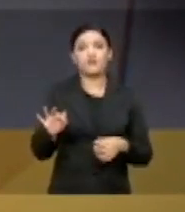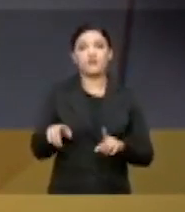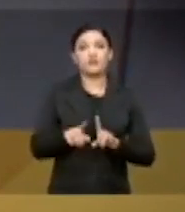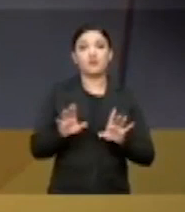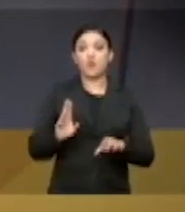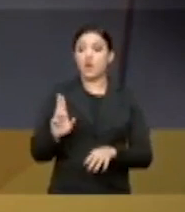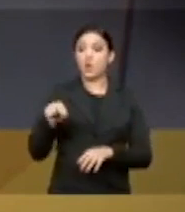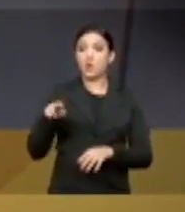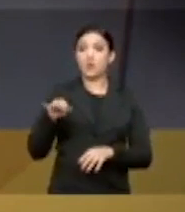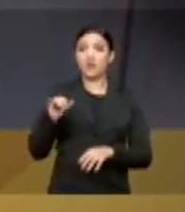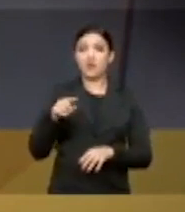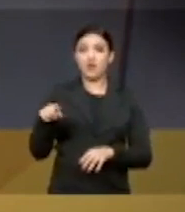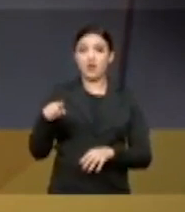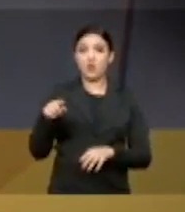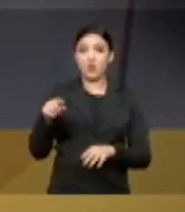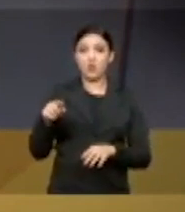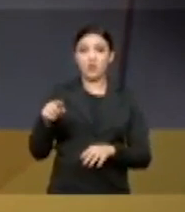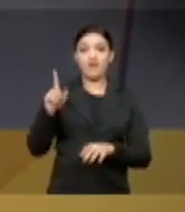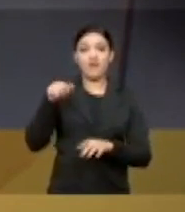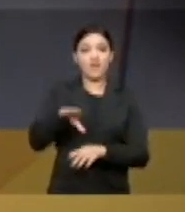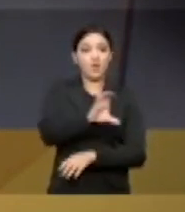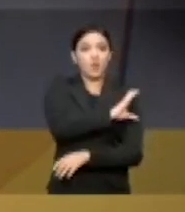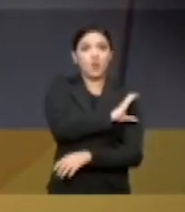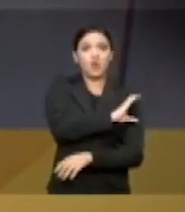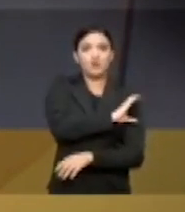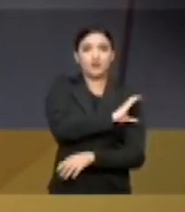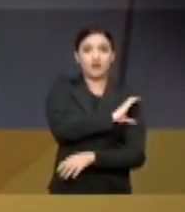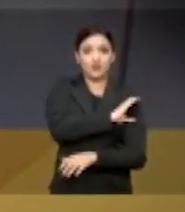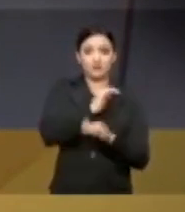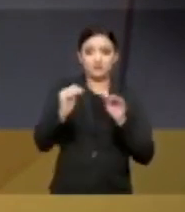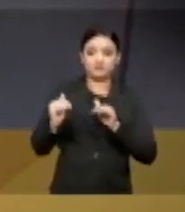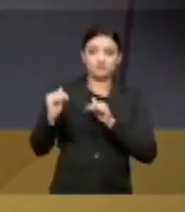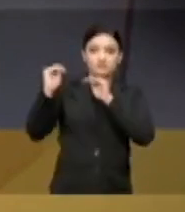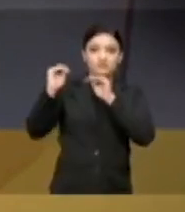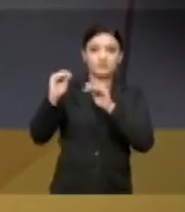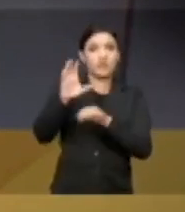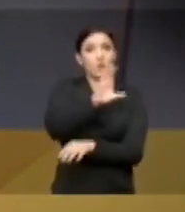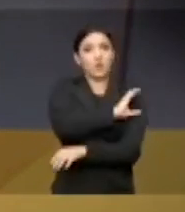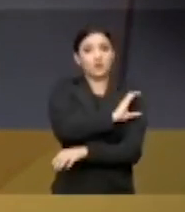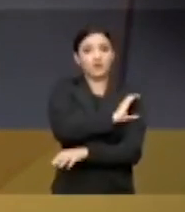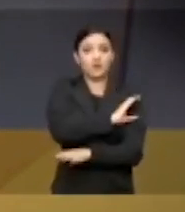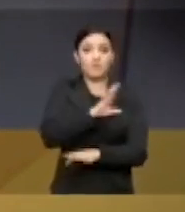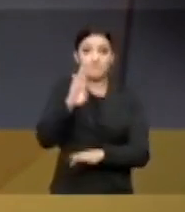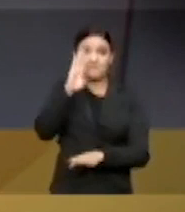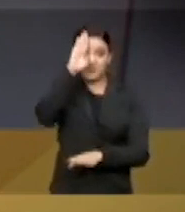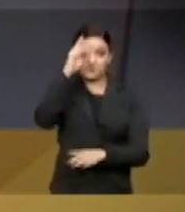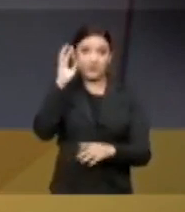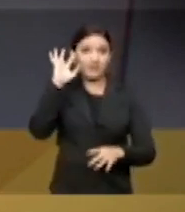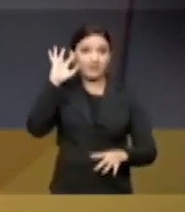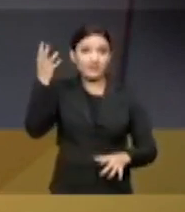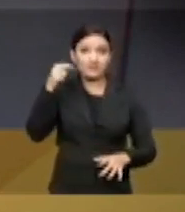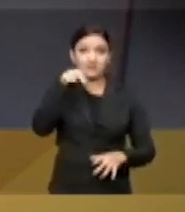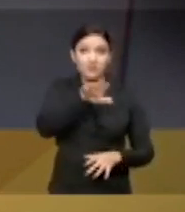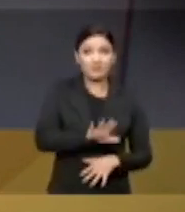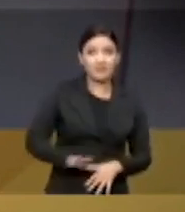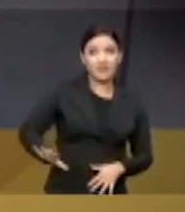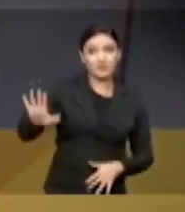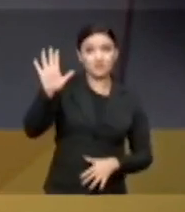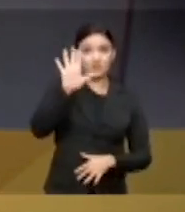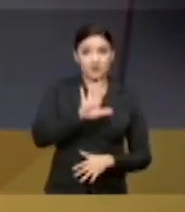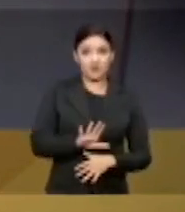de coordenação. Especialmente em se tratando de questões macro, ou seja, questões